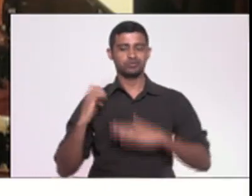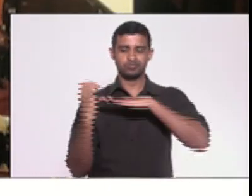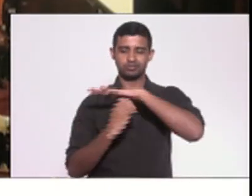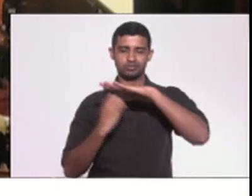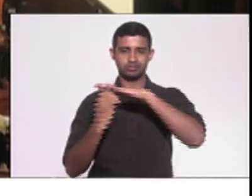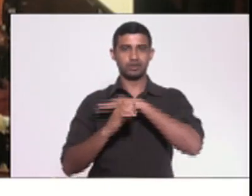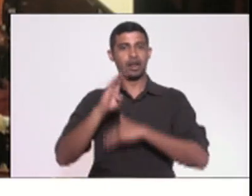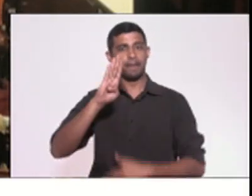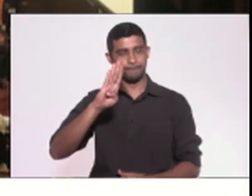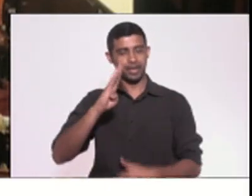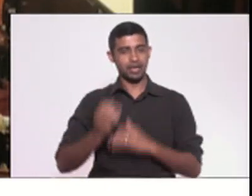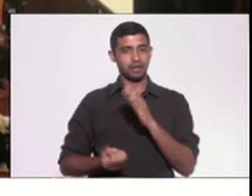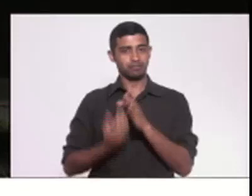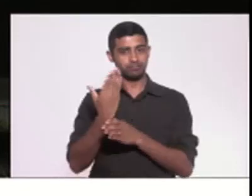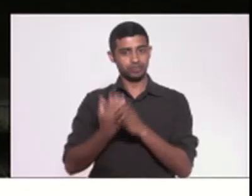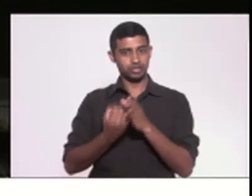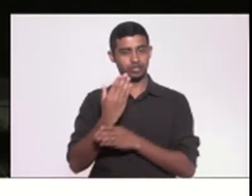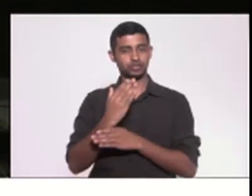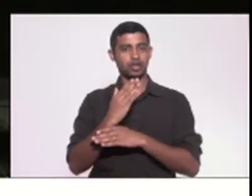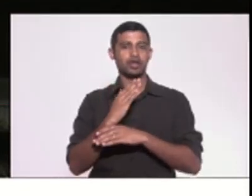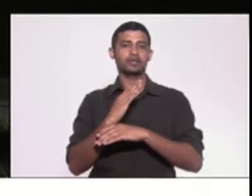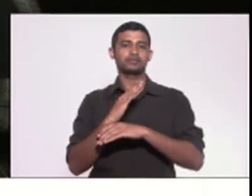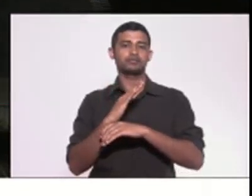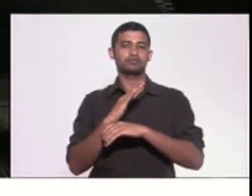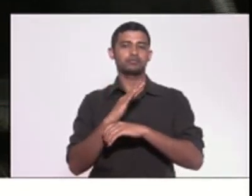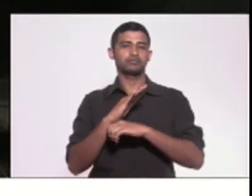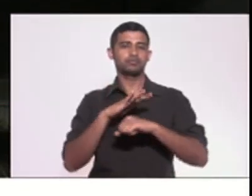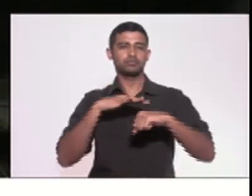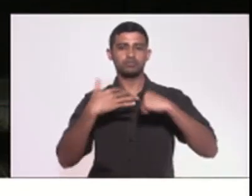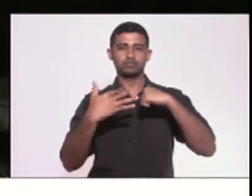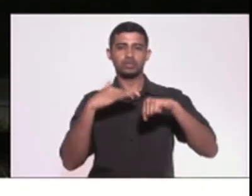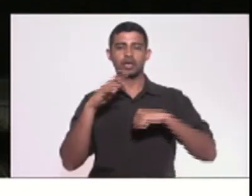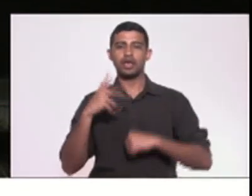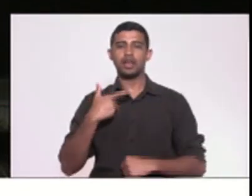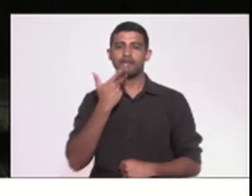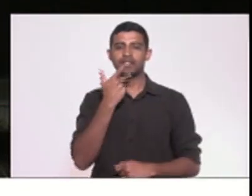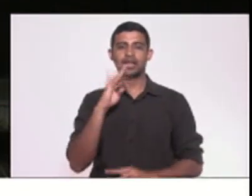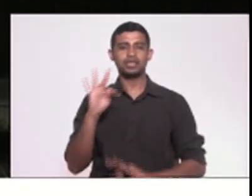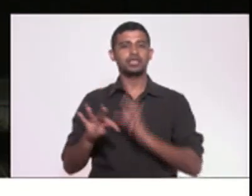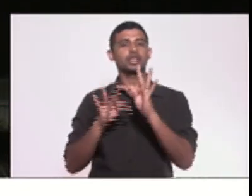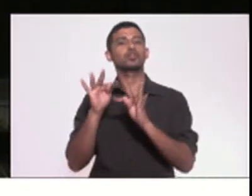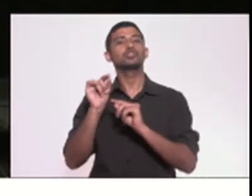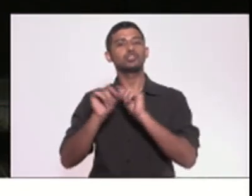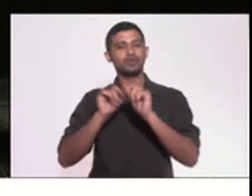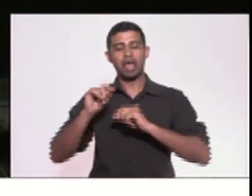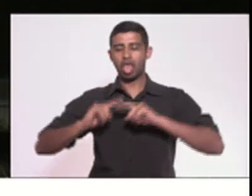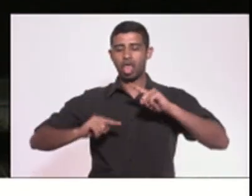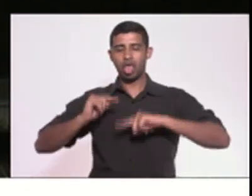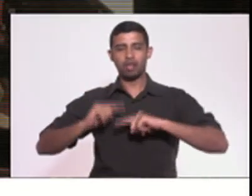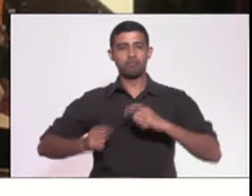AB Criação Mídias, para que ele fale sobre as tecnologias para a gestão de resíduos.